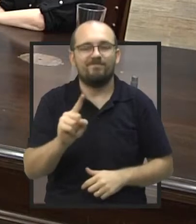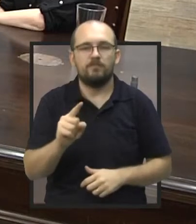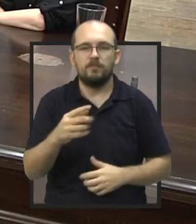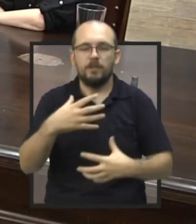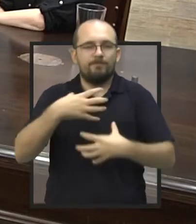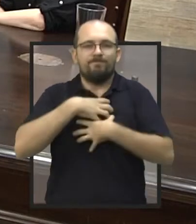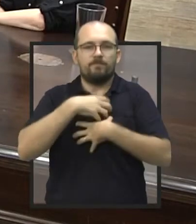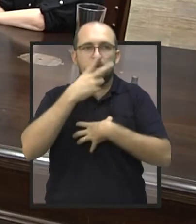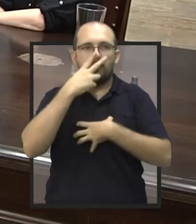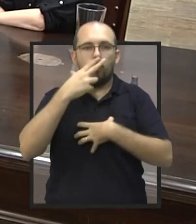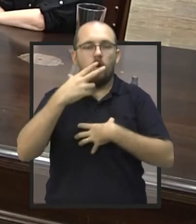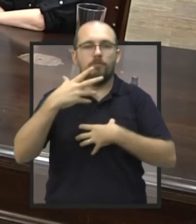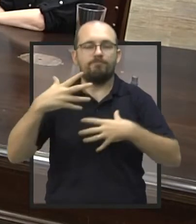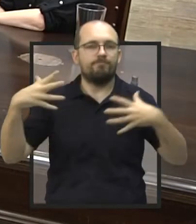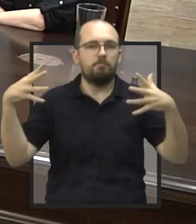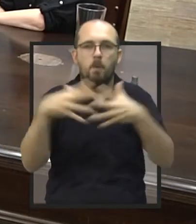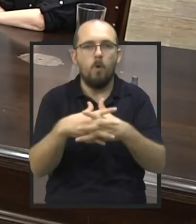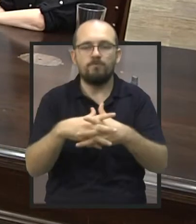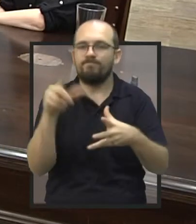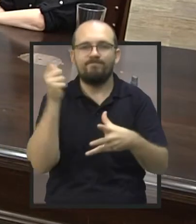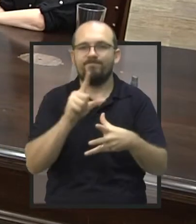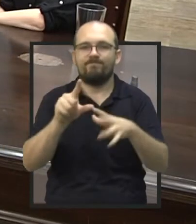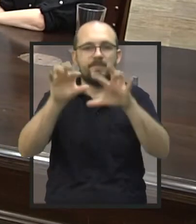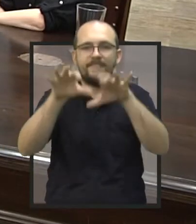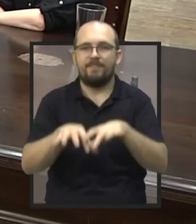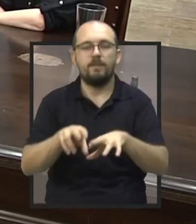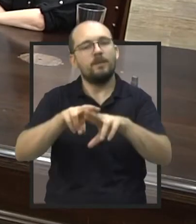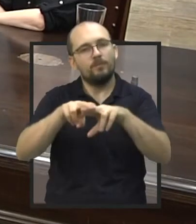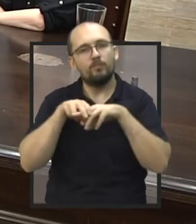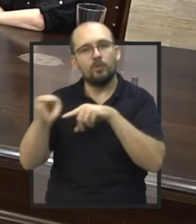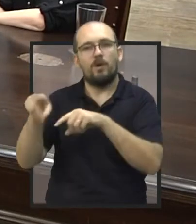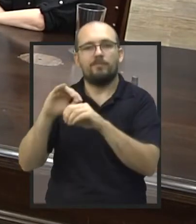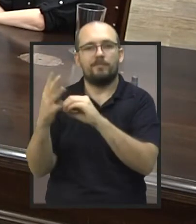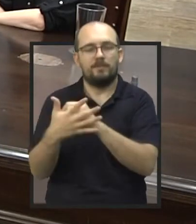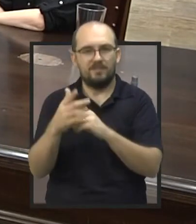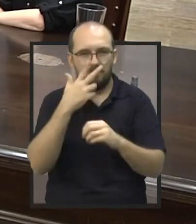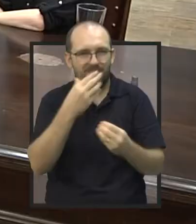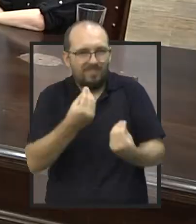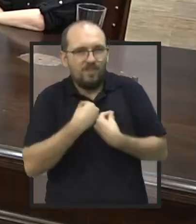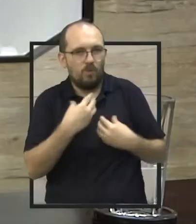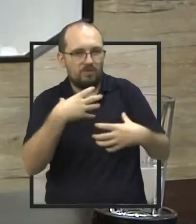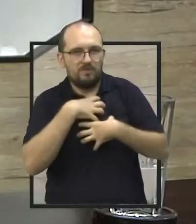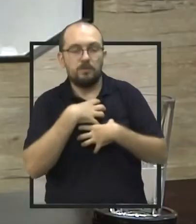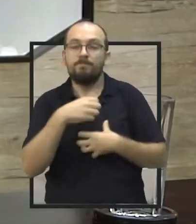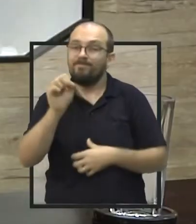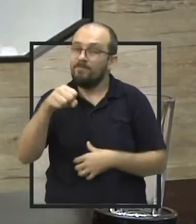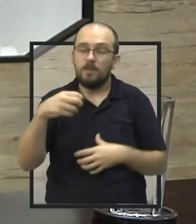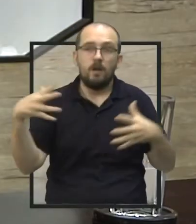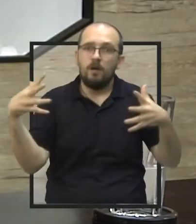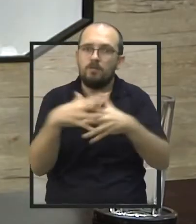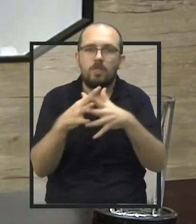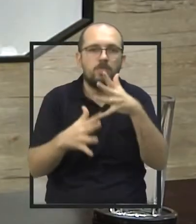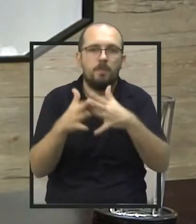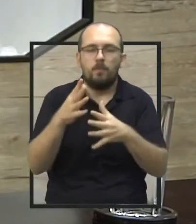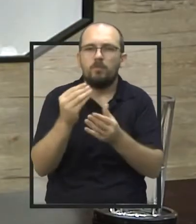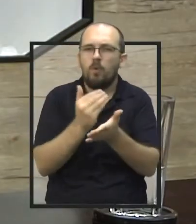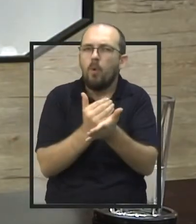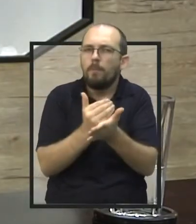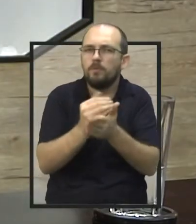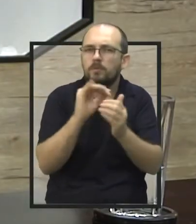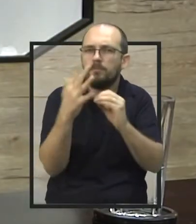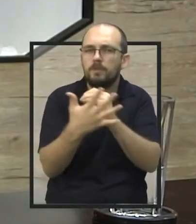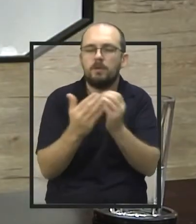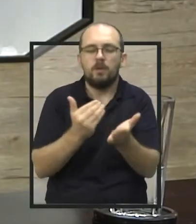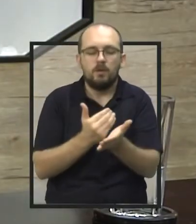mudou, né, a nossa percepção, a minha percepção em relação ao mundo. E eu tive muitos surtos na pandemia. E